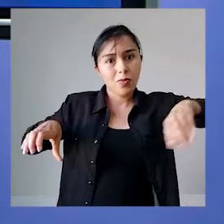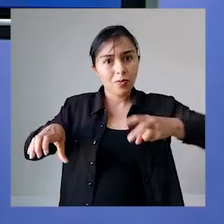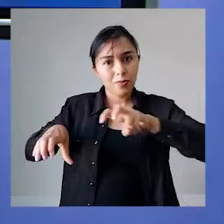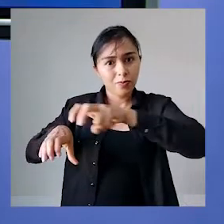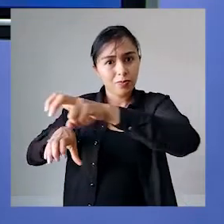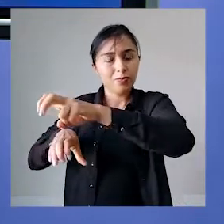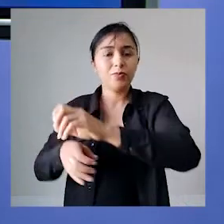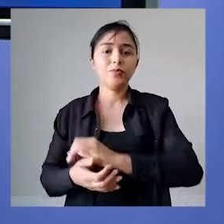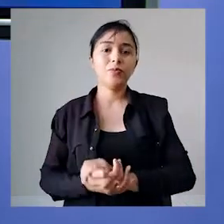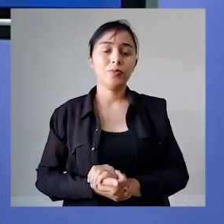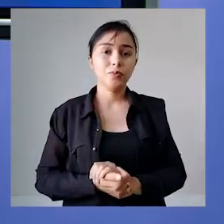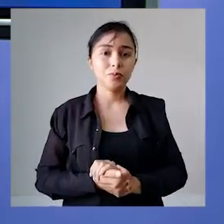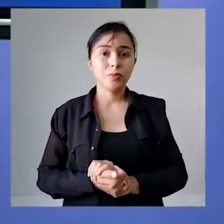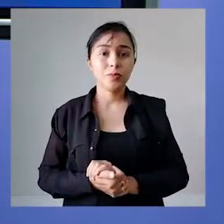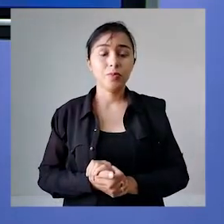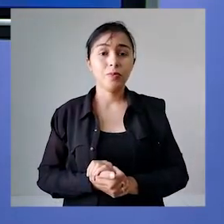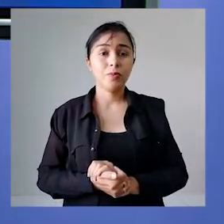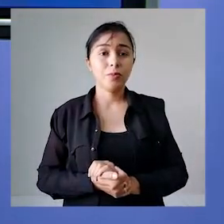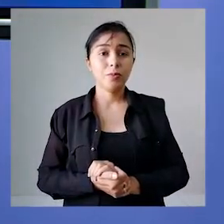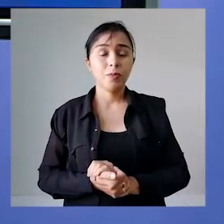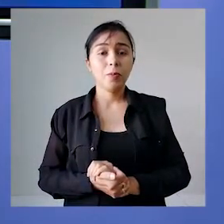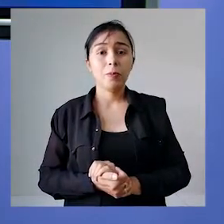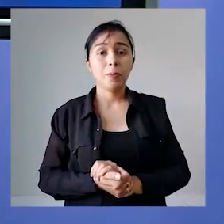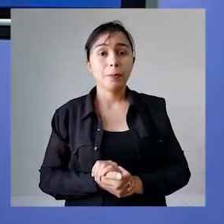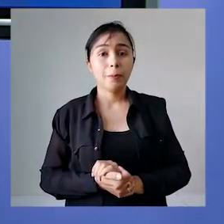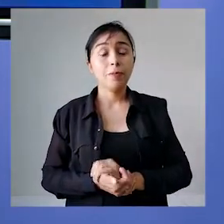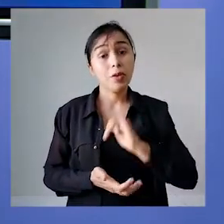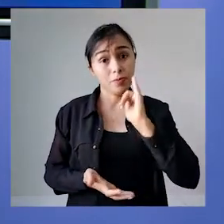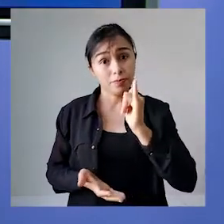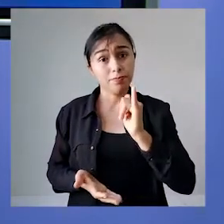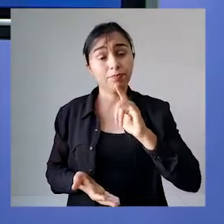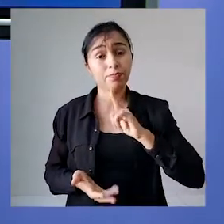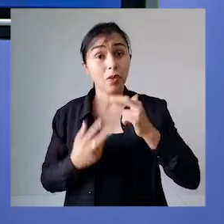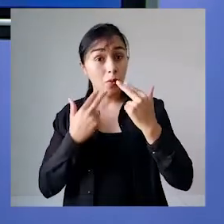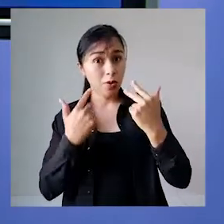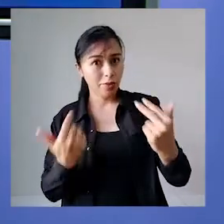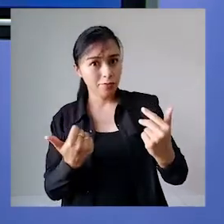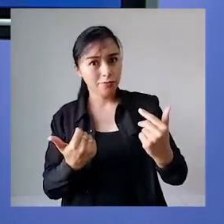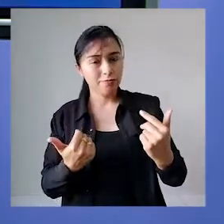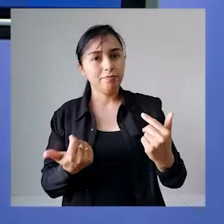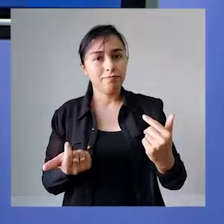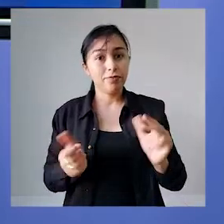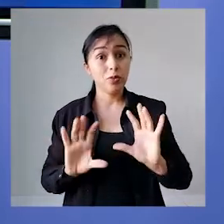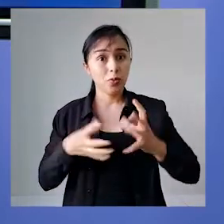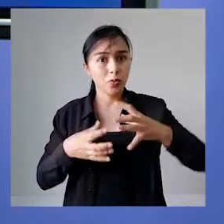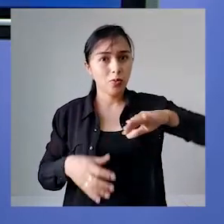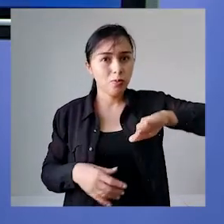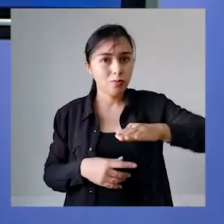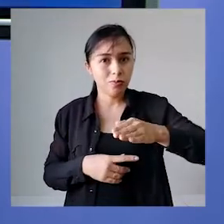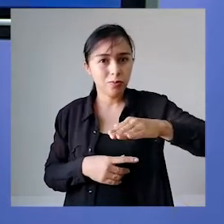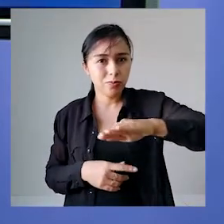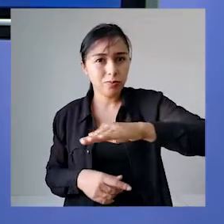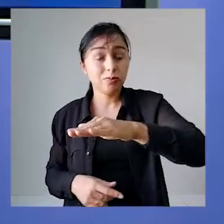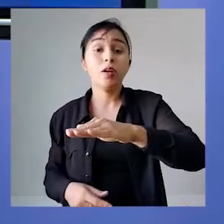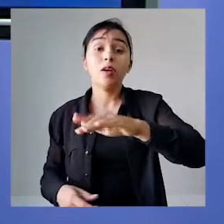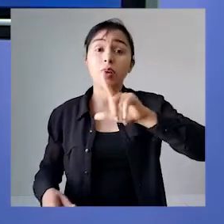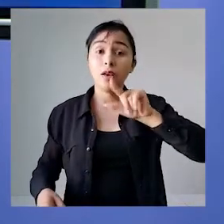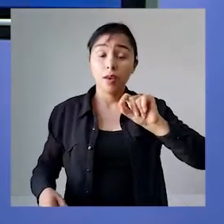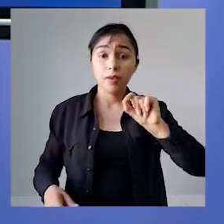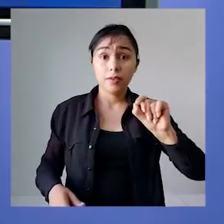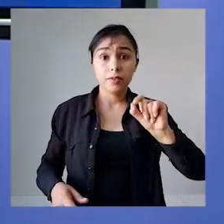Como eu disse, uma grande novidade evolutiva nos répteis é a formação, é o surgimento de um ovo com casca